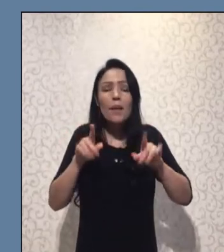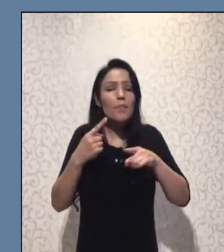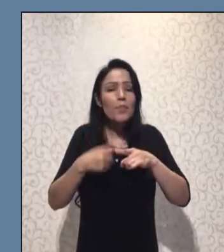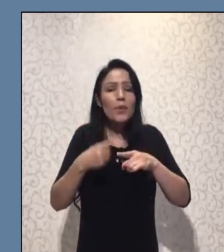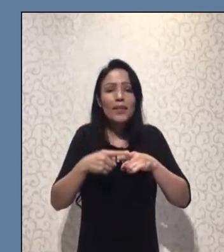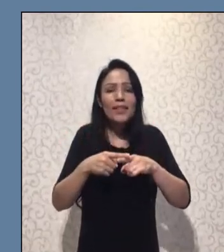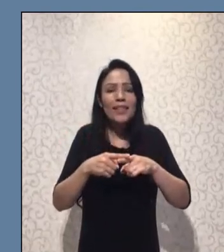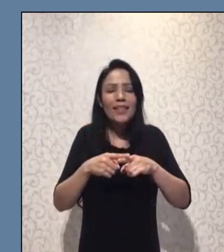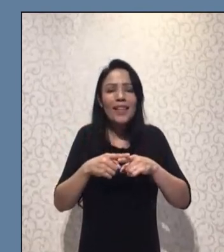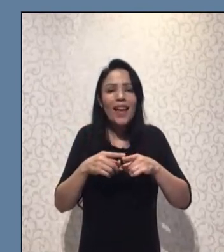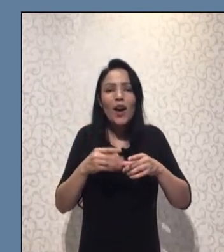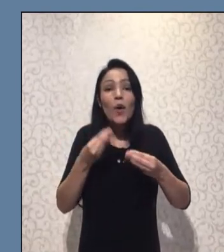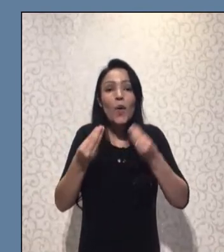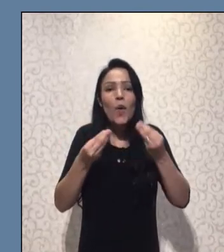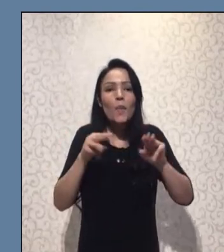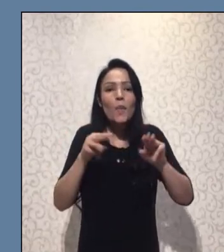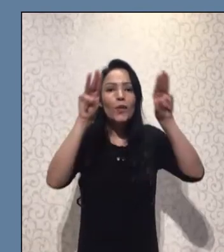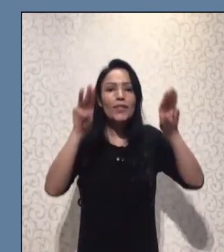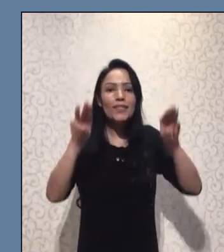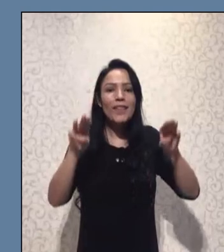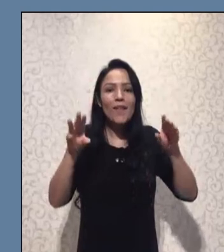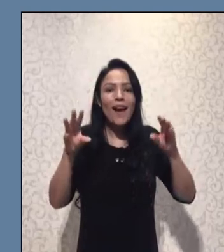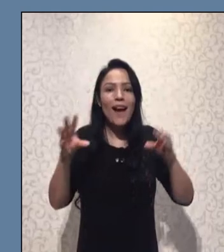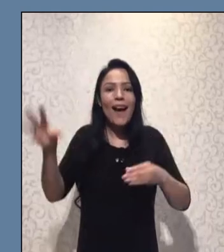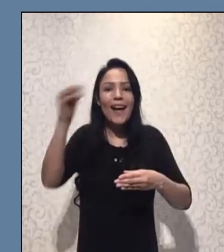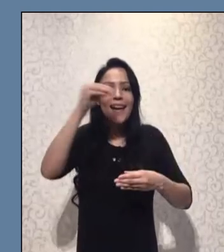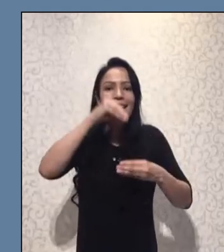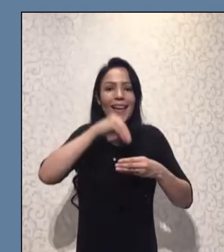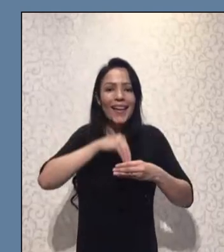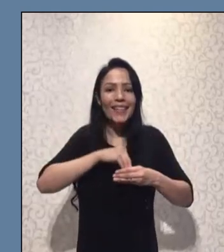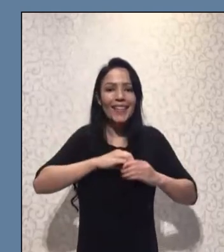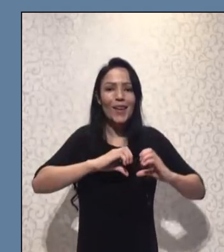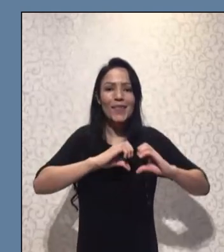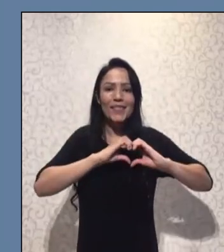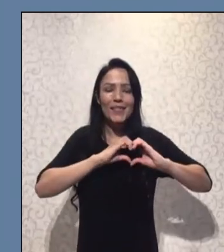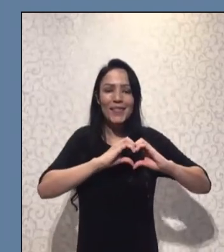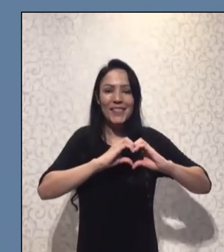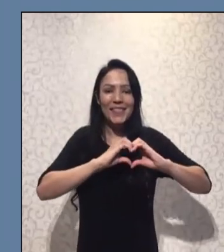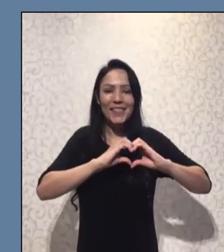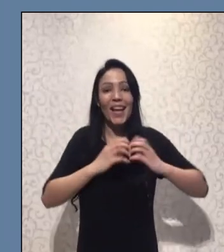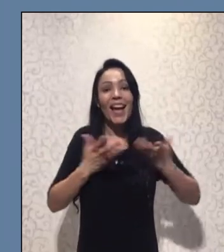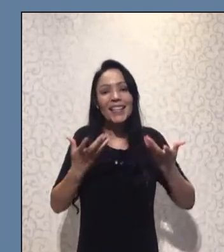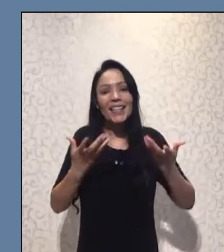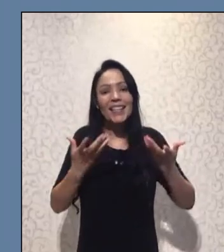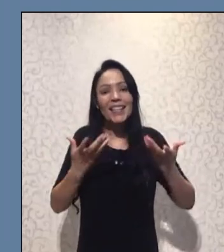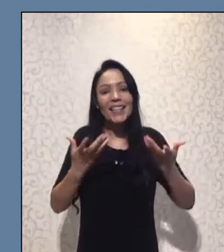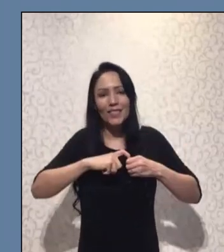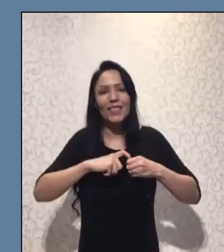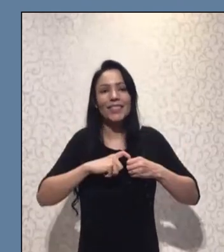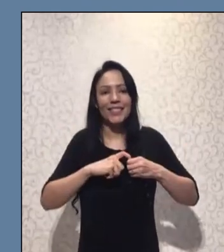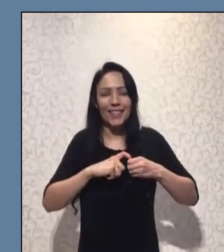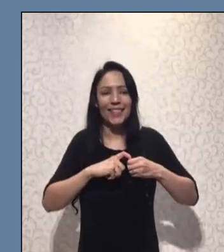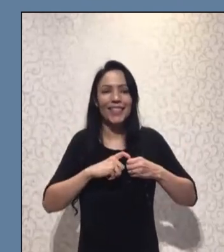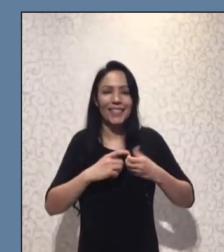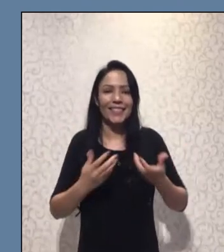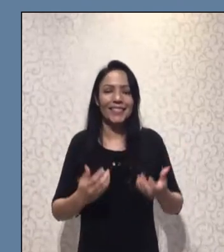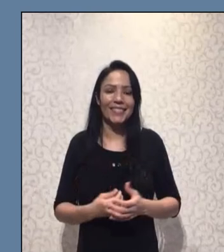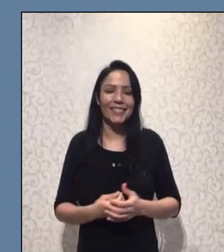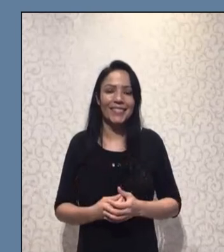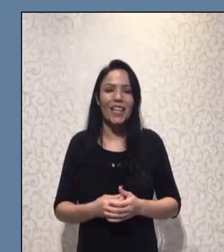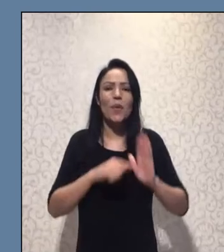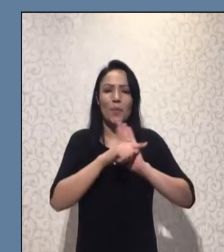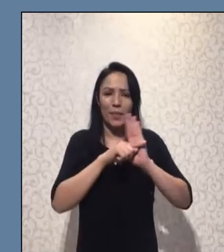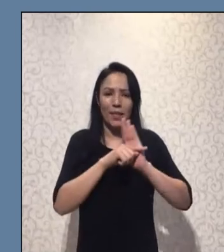das pessoas, né? Assim que as pessoas querem voltar, né? Teve uma pesquisa no ano passado que foi